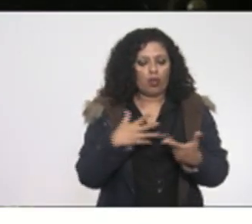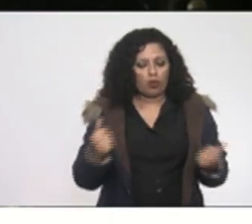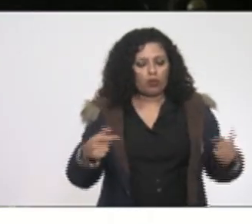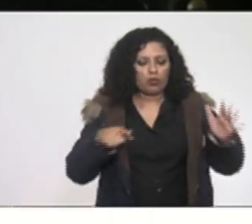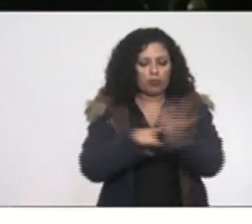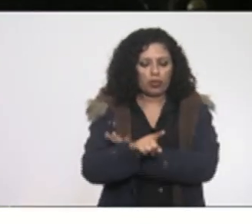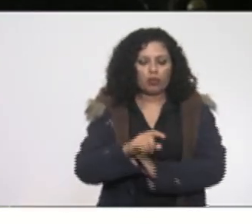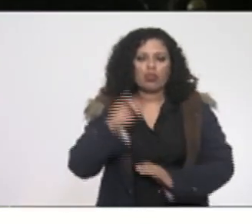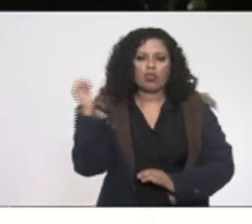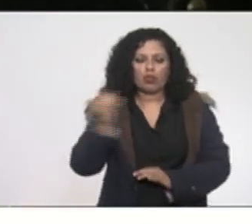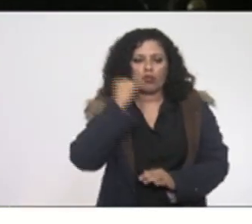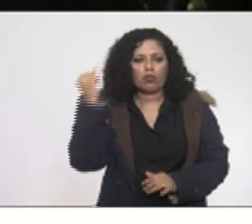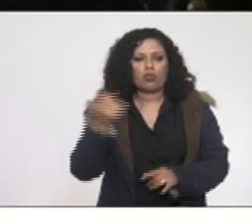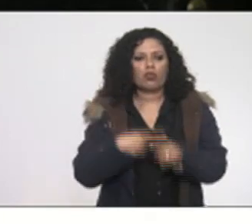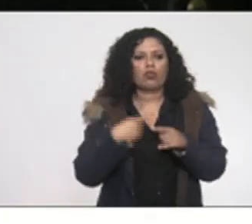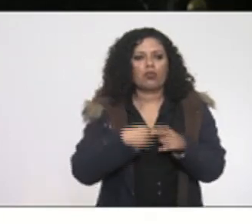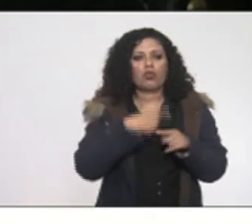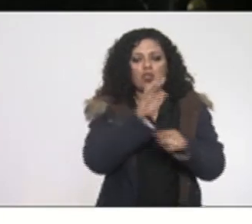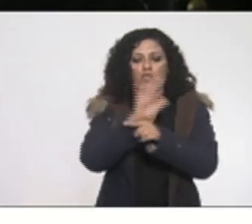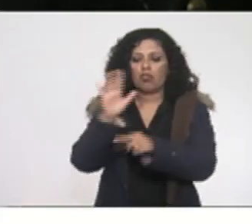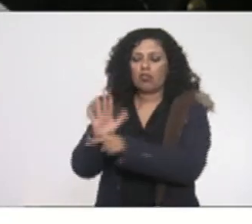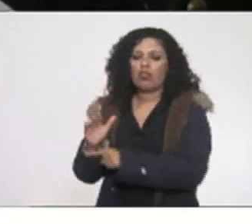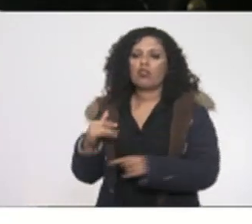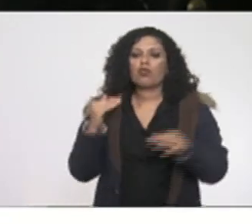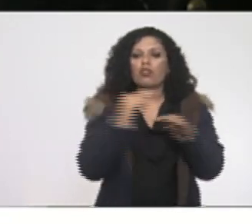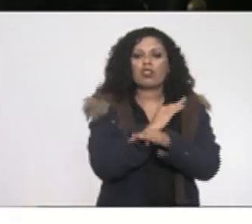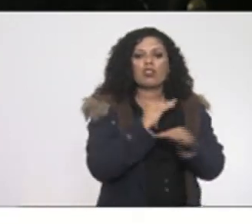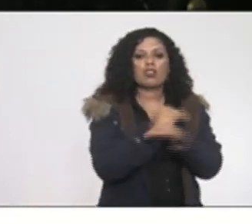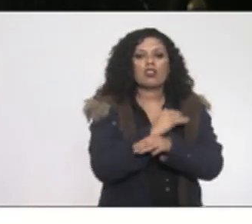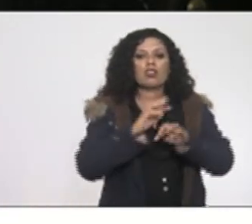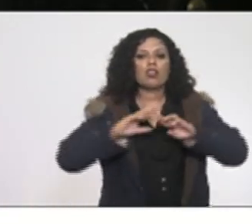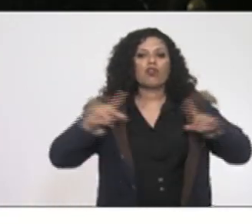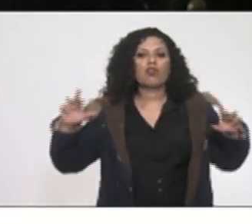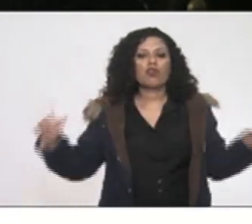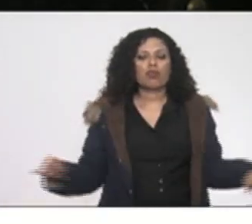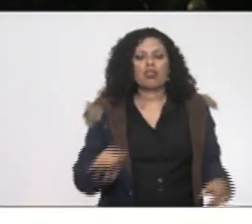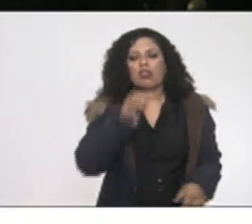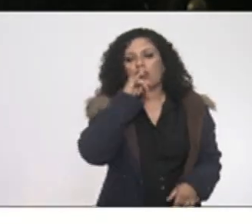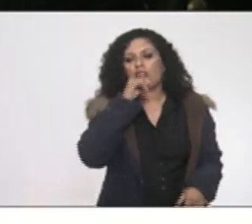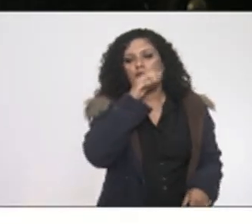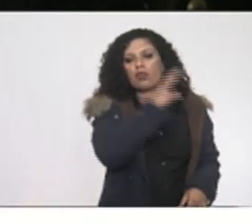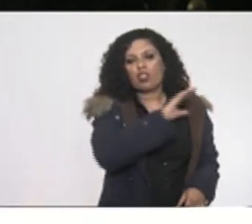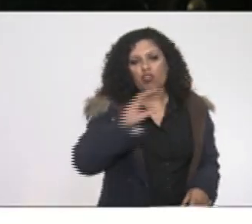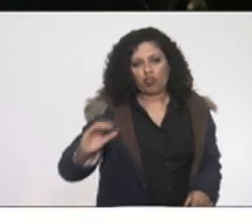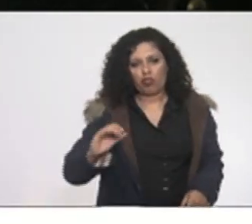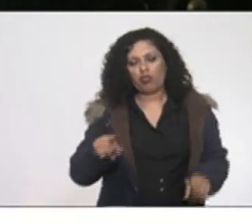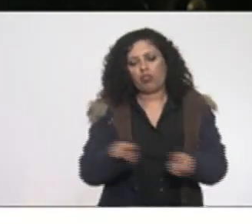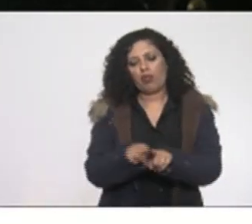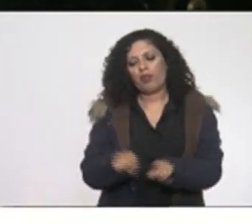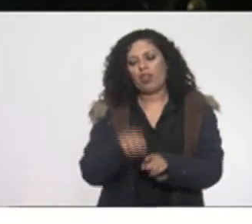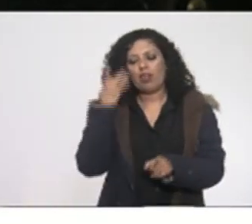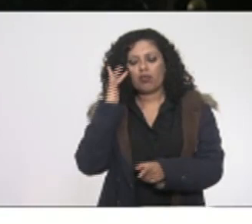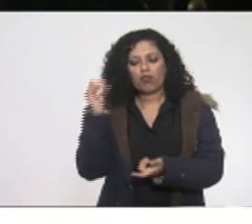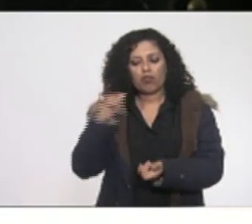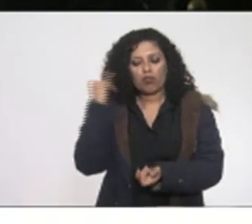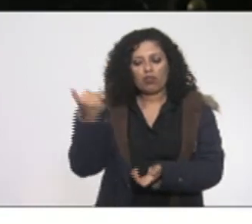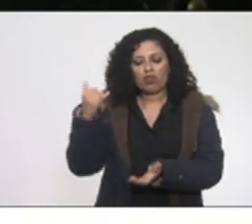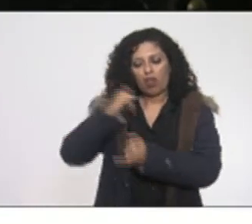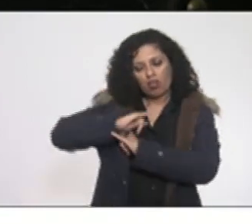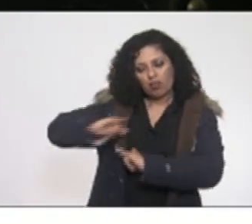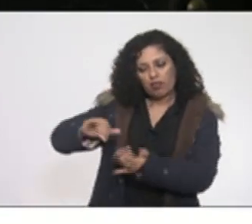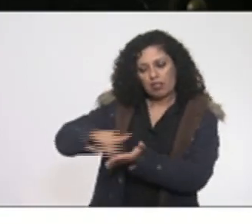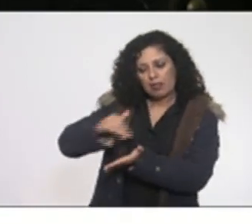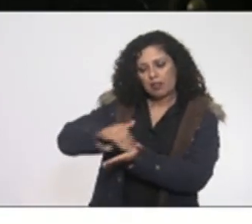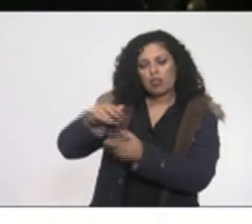interessante, porque isso pode ajudar muito as cidades, especialmente Caxias, que engarrafa. Eu acho que vale a pena oficiar a Secretaria de Fazenda. Como